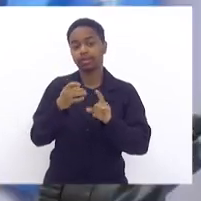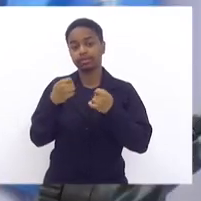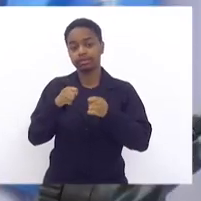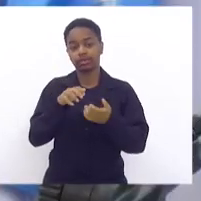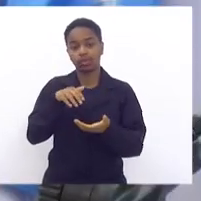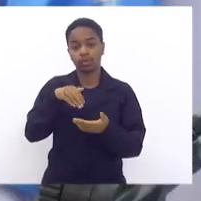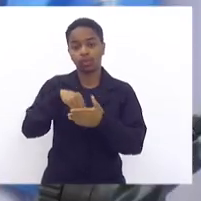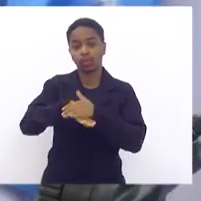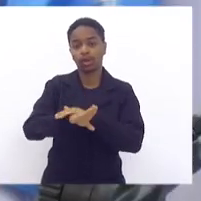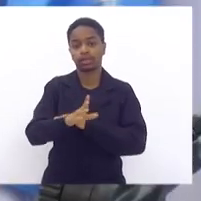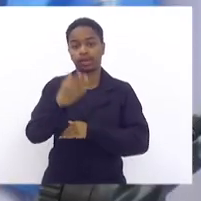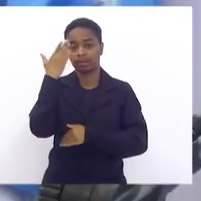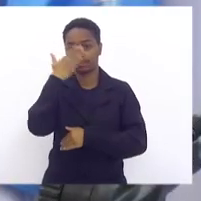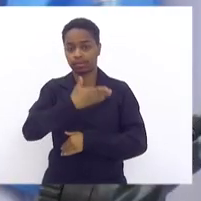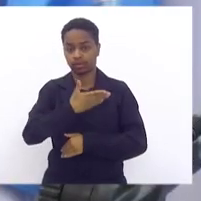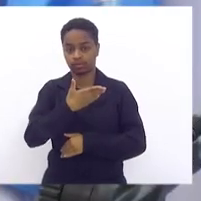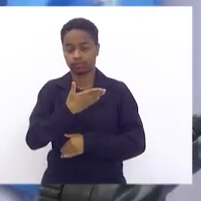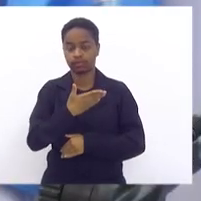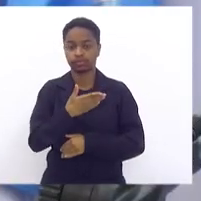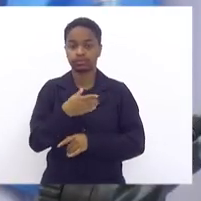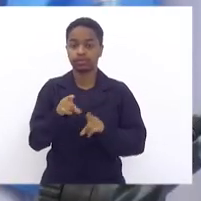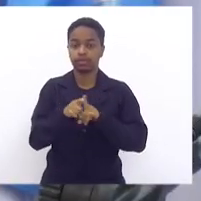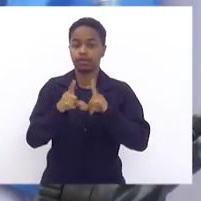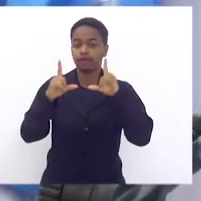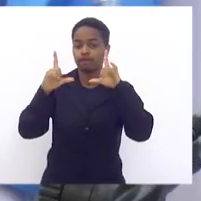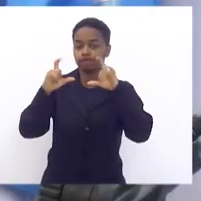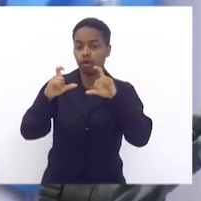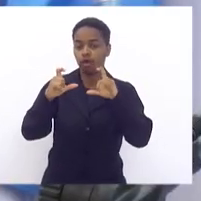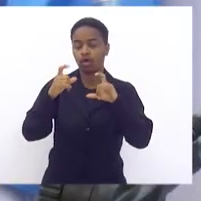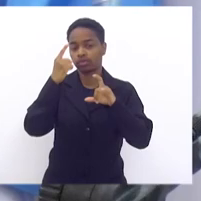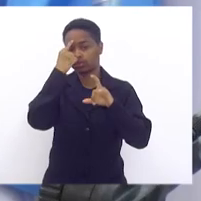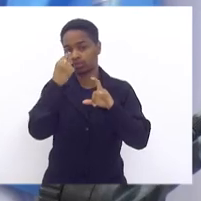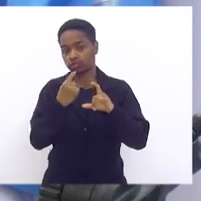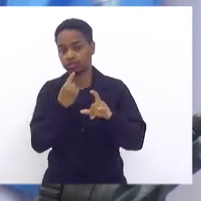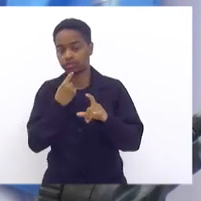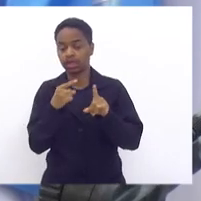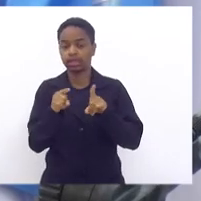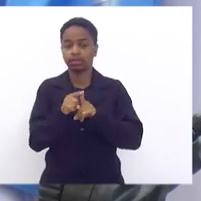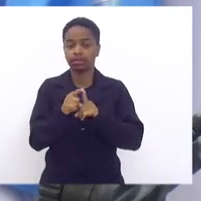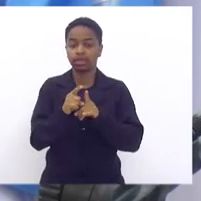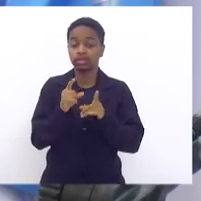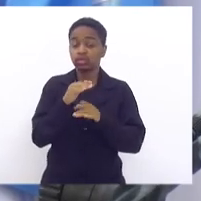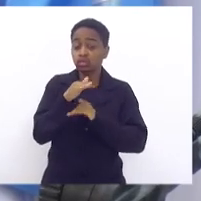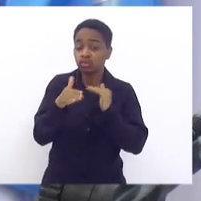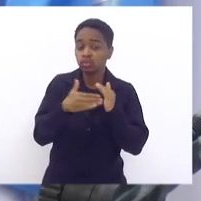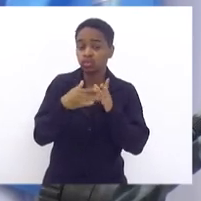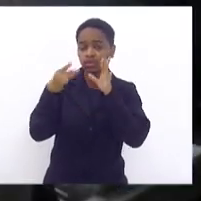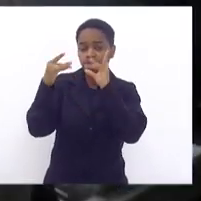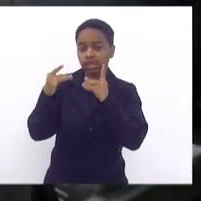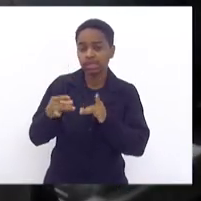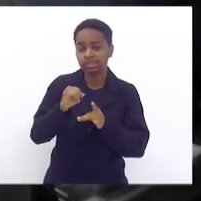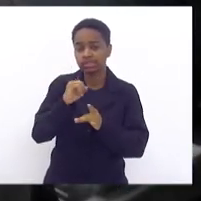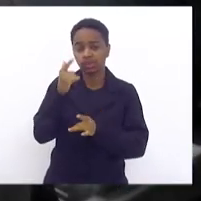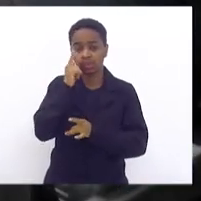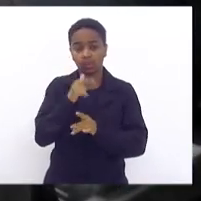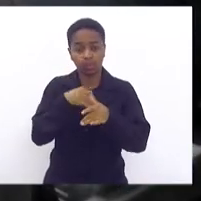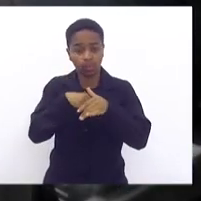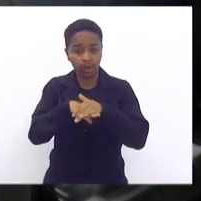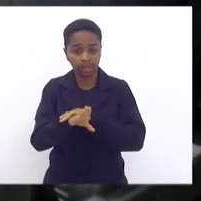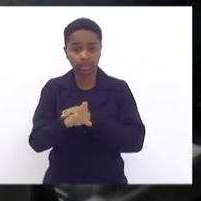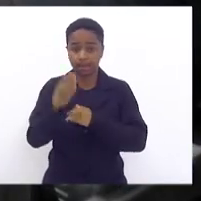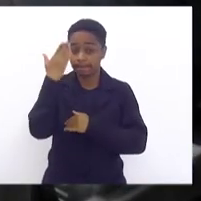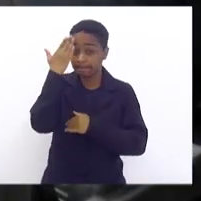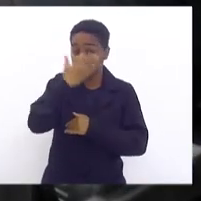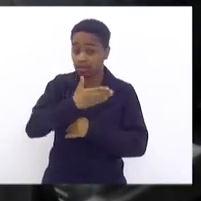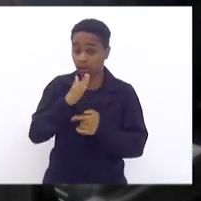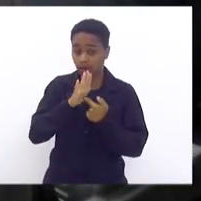violência. Né? Printa as imagens. O que você puder guardar de elementos, de